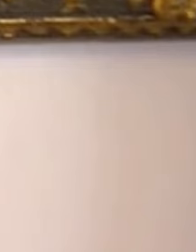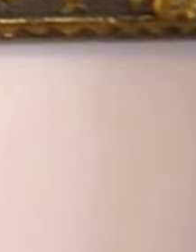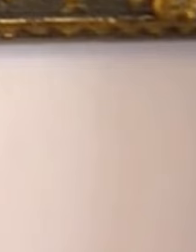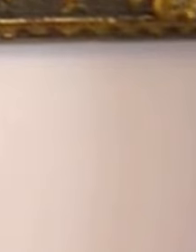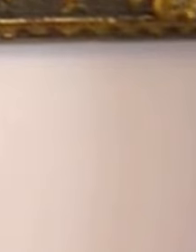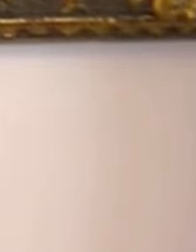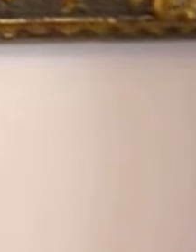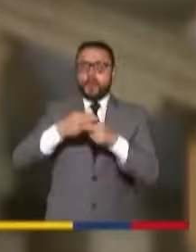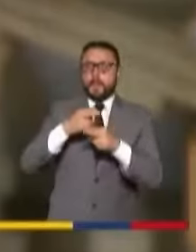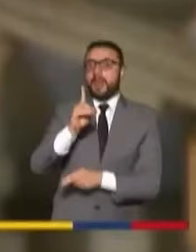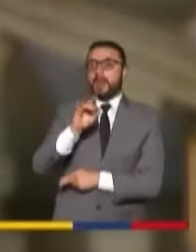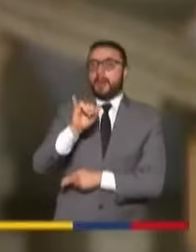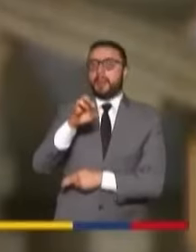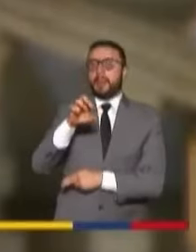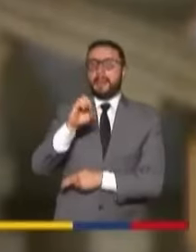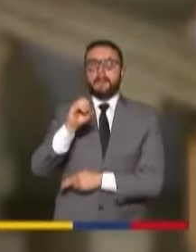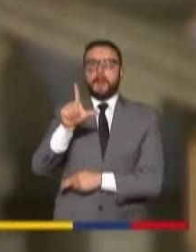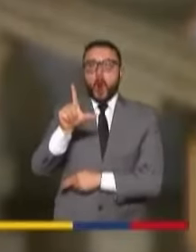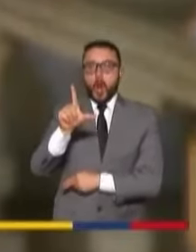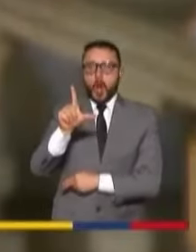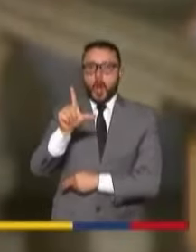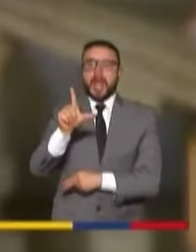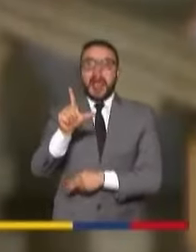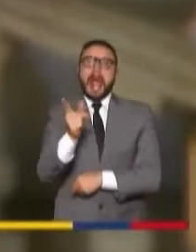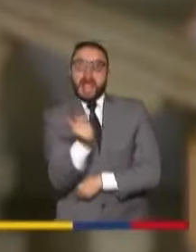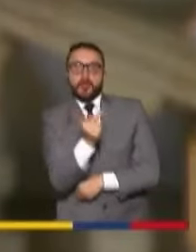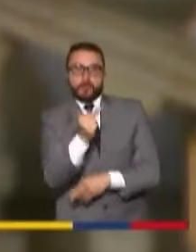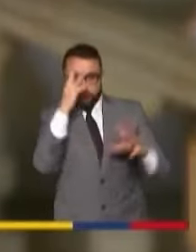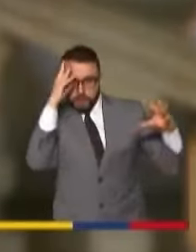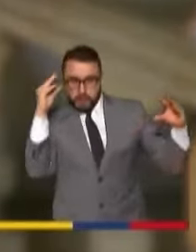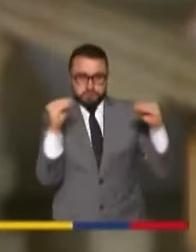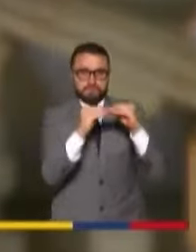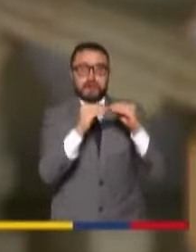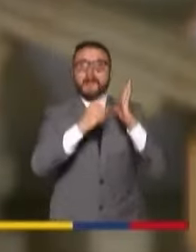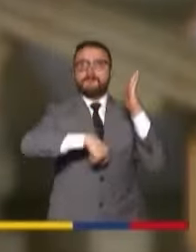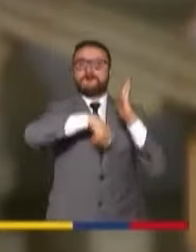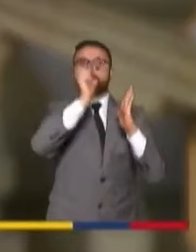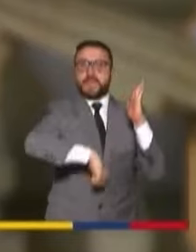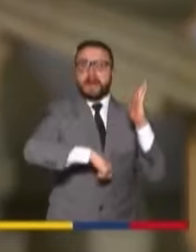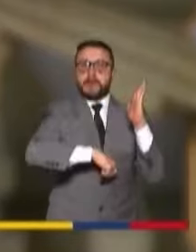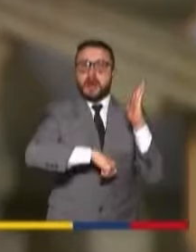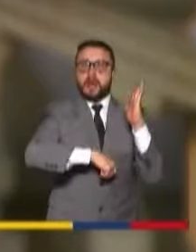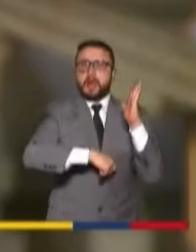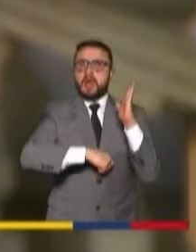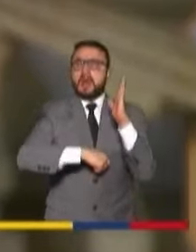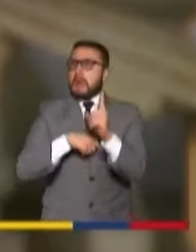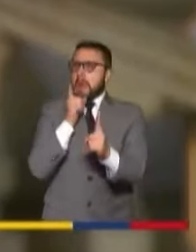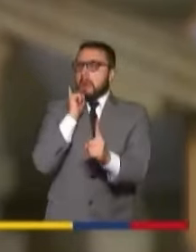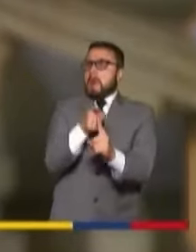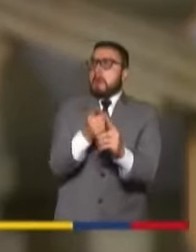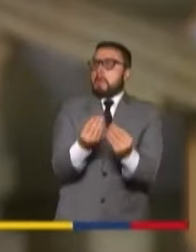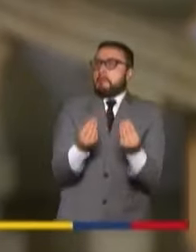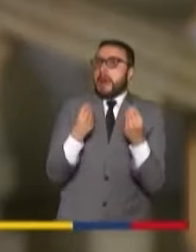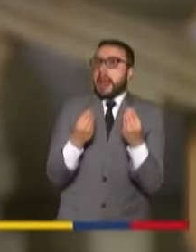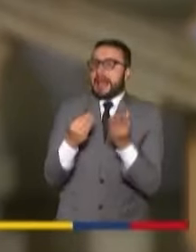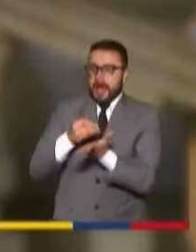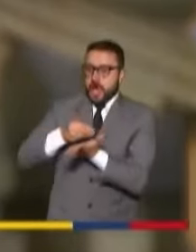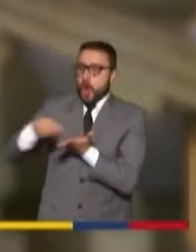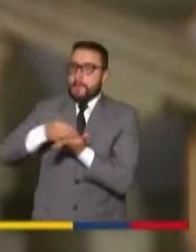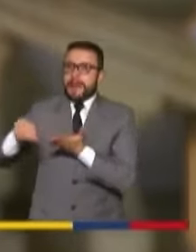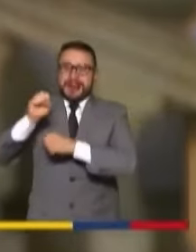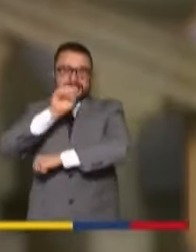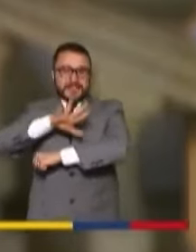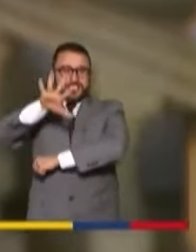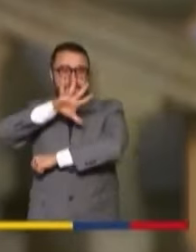não aconteça. Então, essa é a situação. Vamos acompanhando aí, a partir de amanhã, professor Pitilo